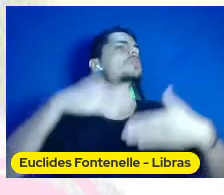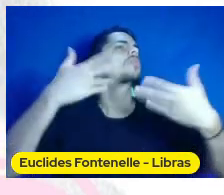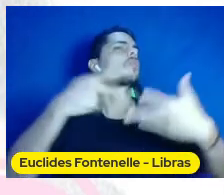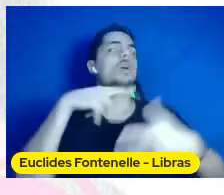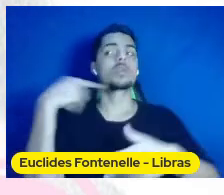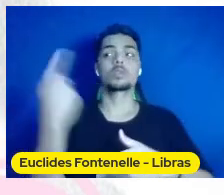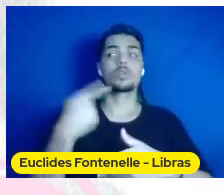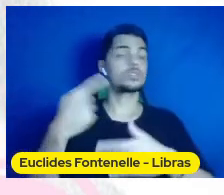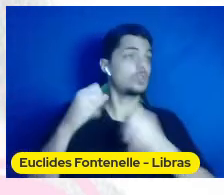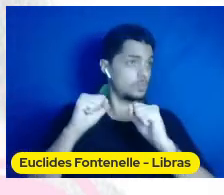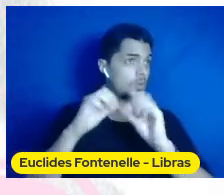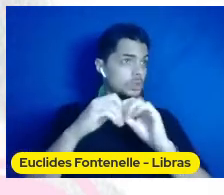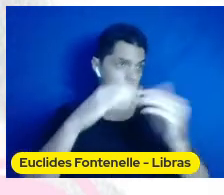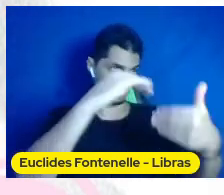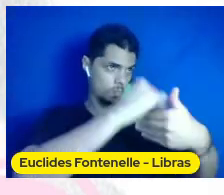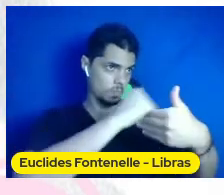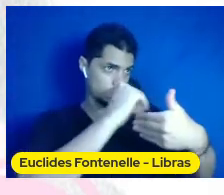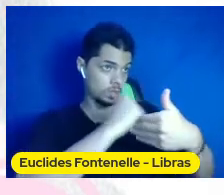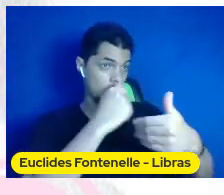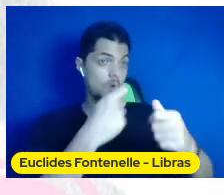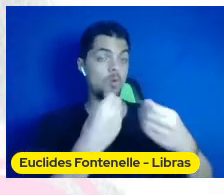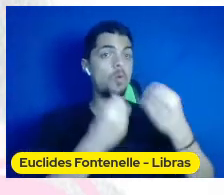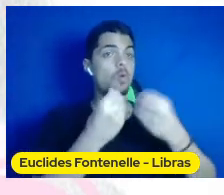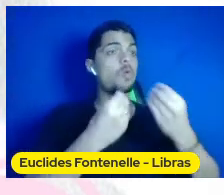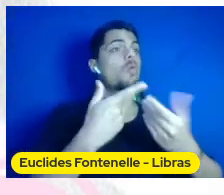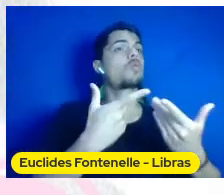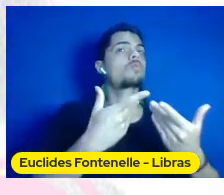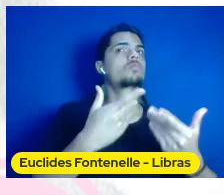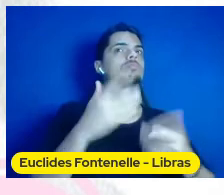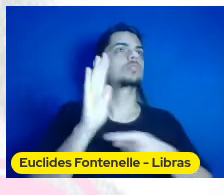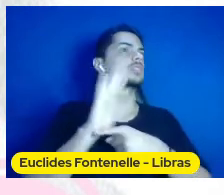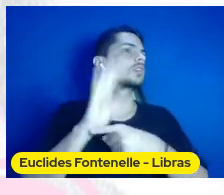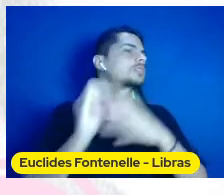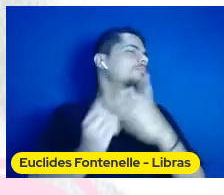se aventurar nesse mundo da animação?